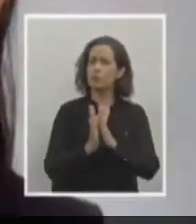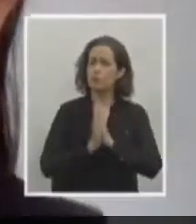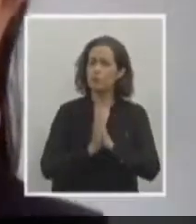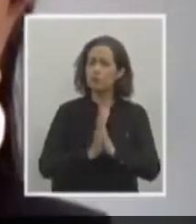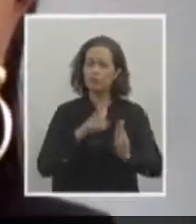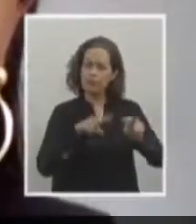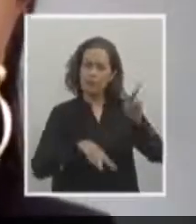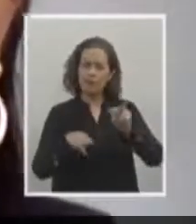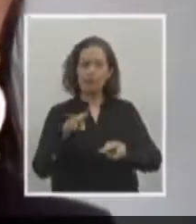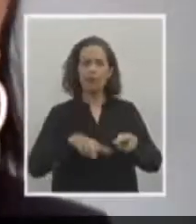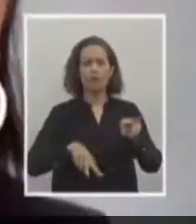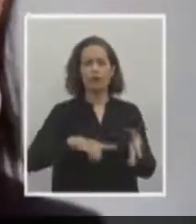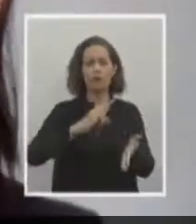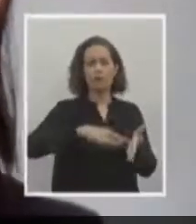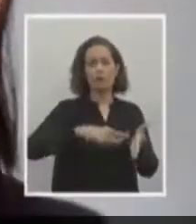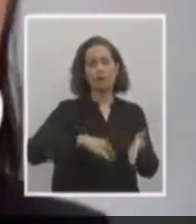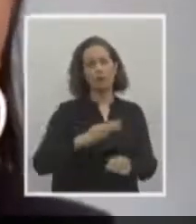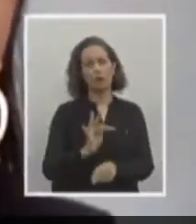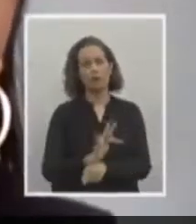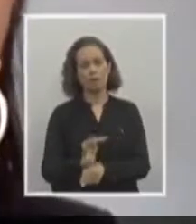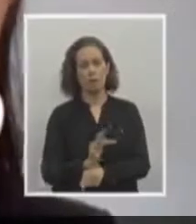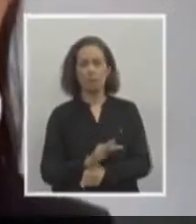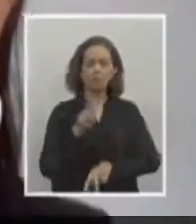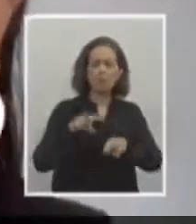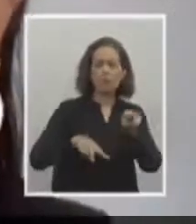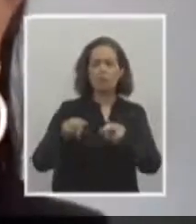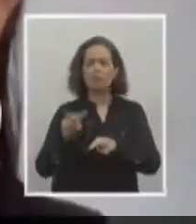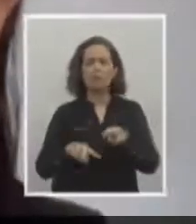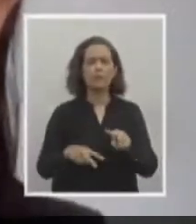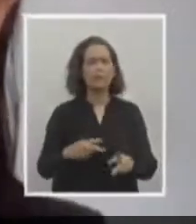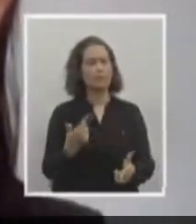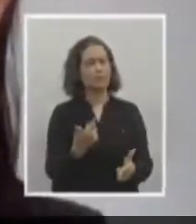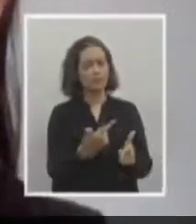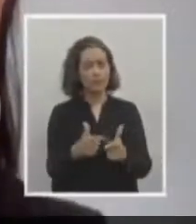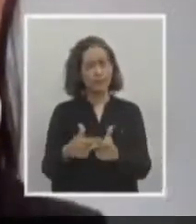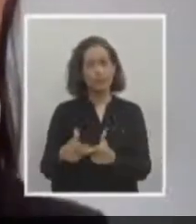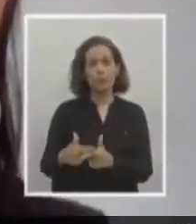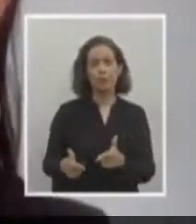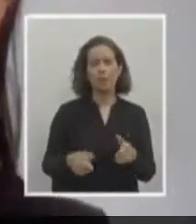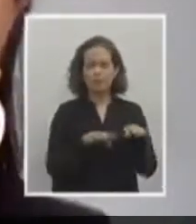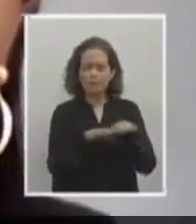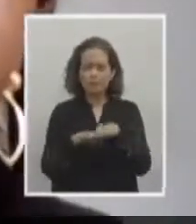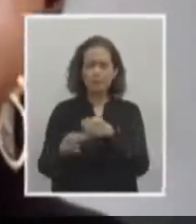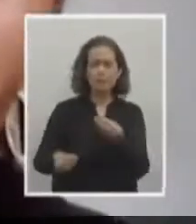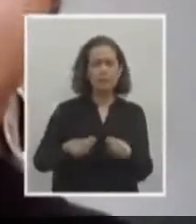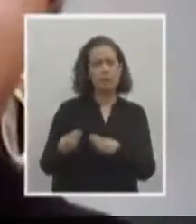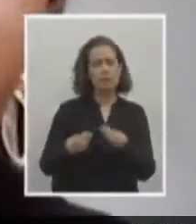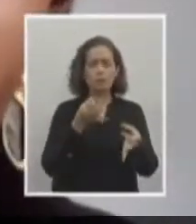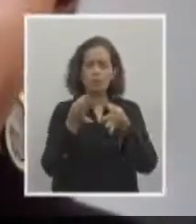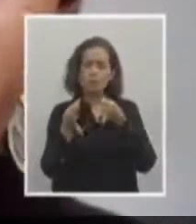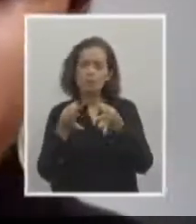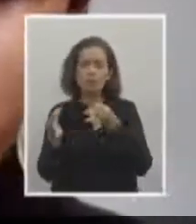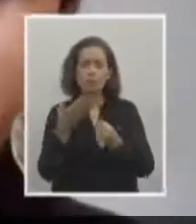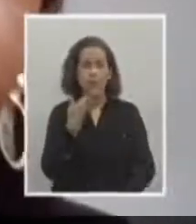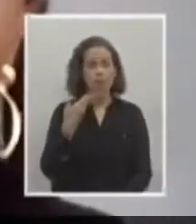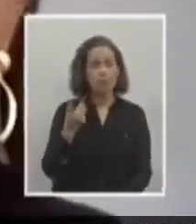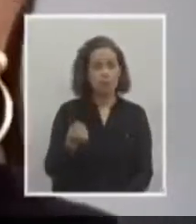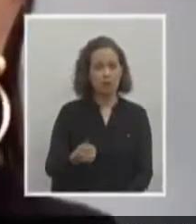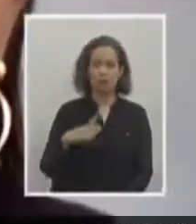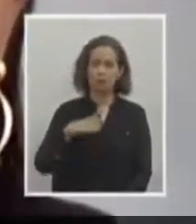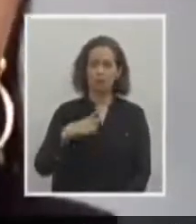nota técnica, que analisem a situação e que haja alinhamento nas decisões, que haja mais oportunidade de diálogo, que